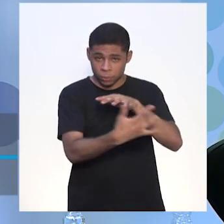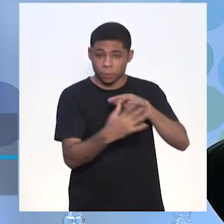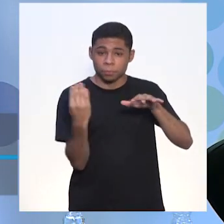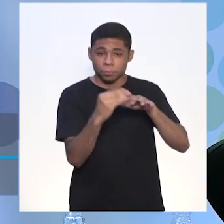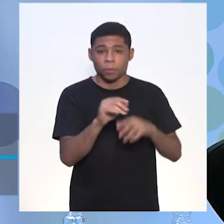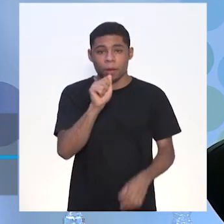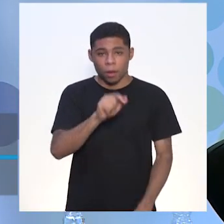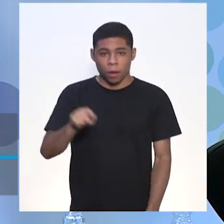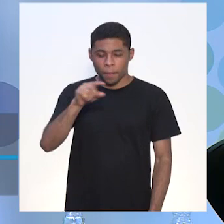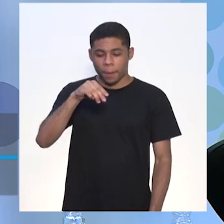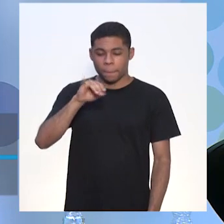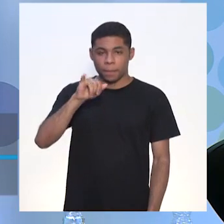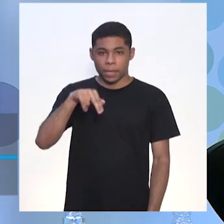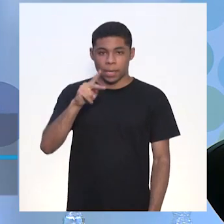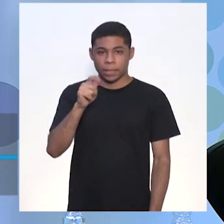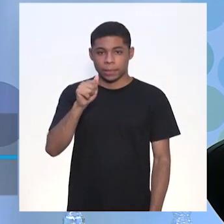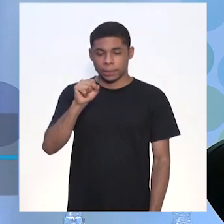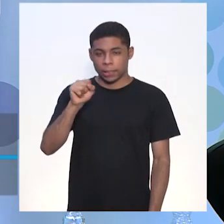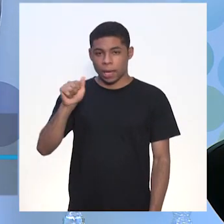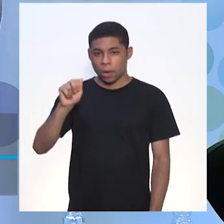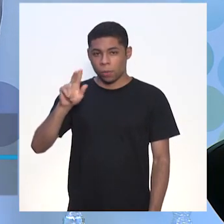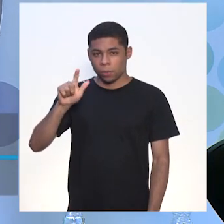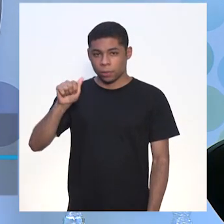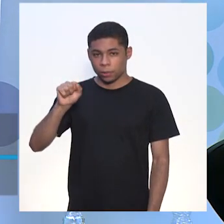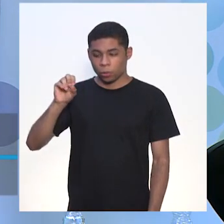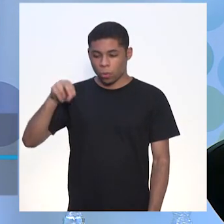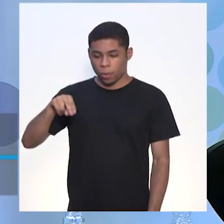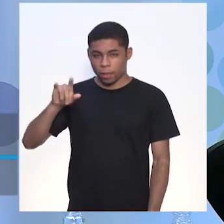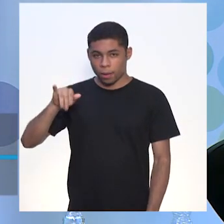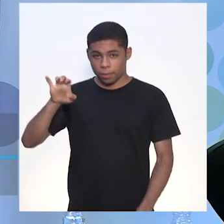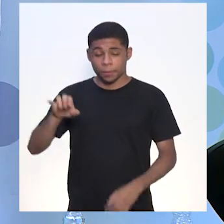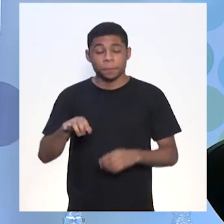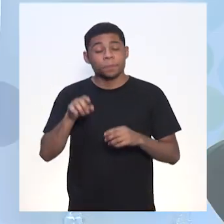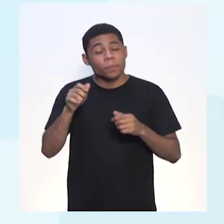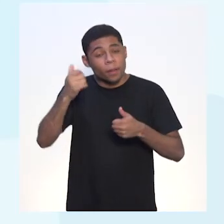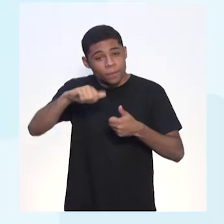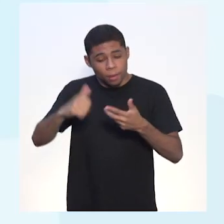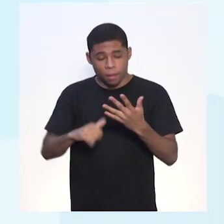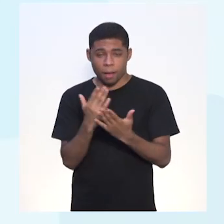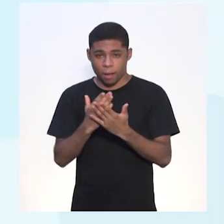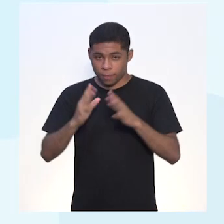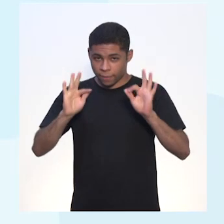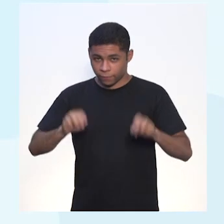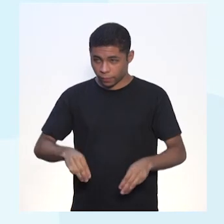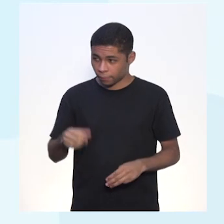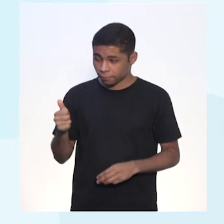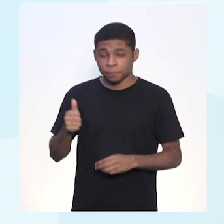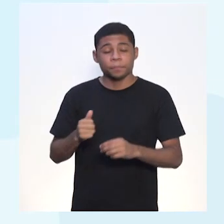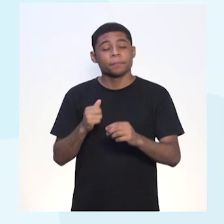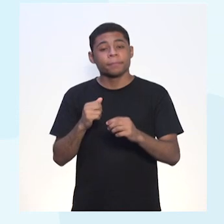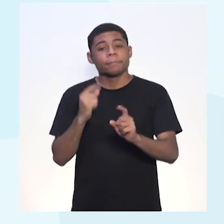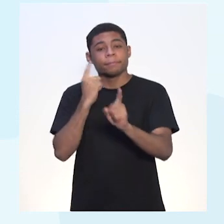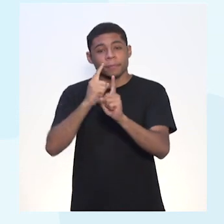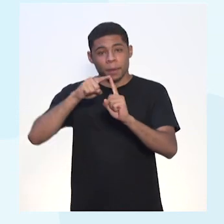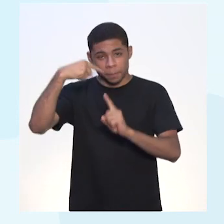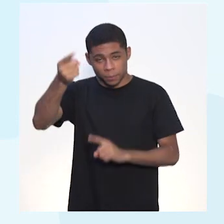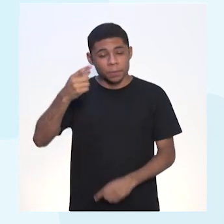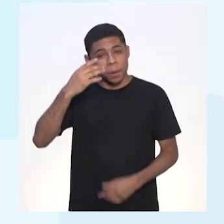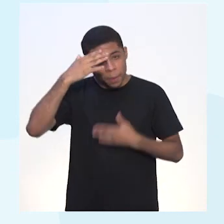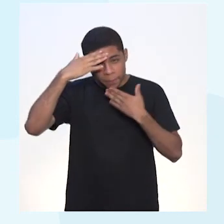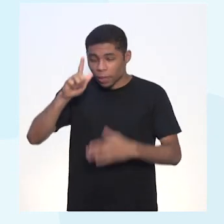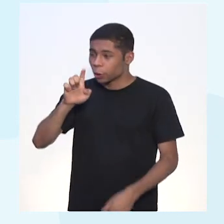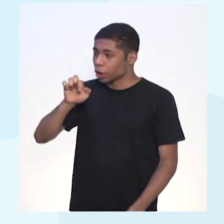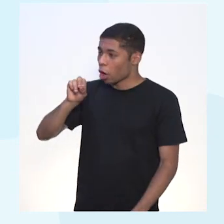no @minhasaulasonline. Avalie a nossa aula aqui ao final. E até uma próxima aí, galera. Obrigado,